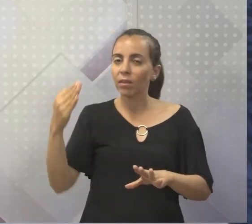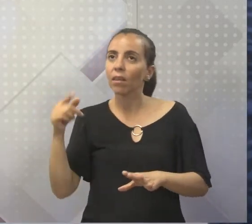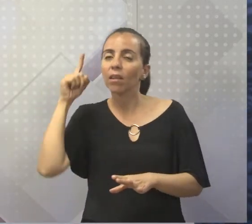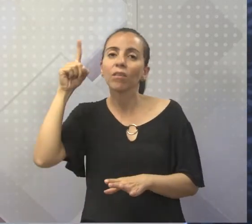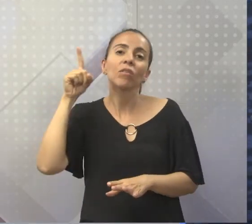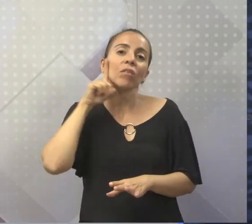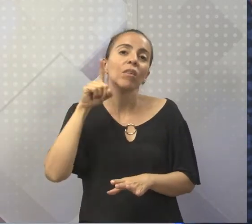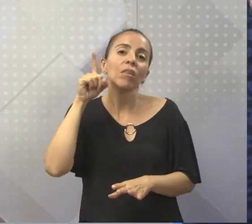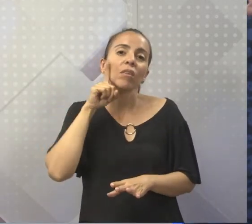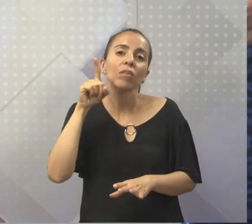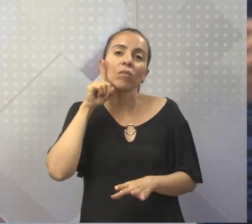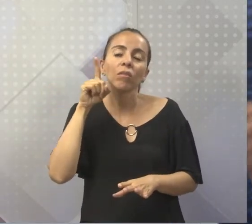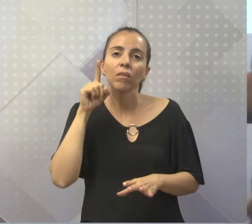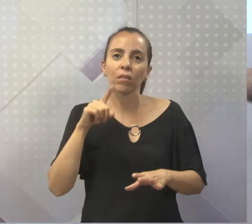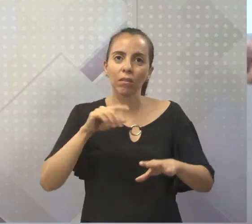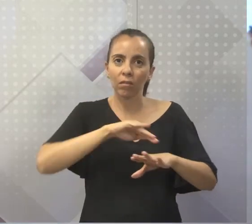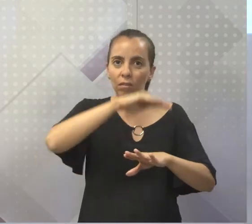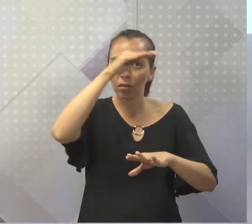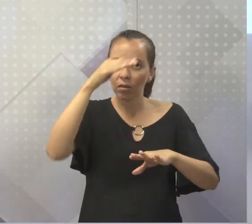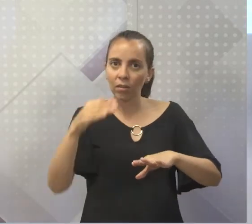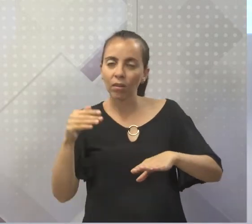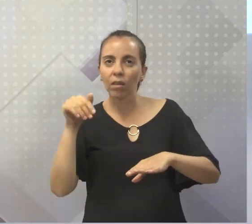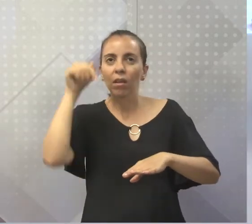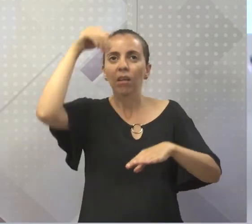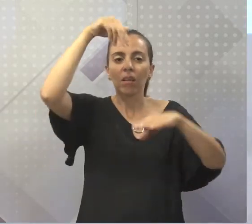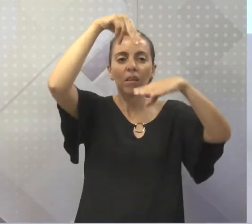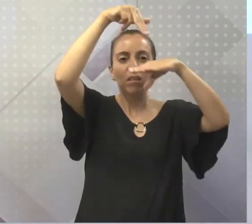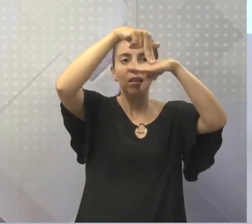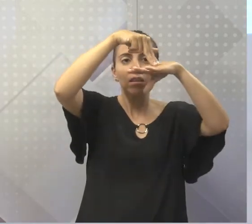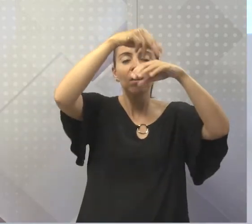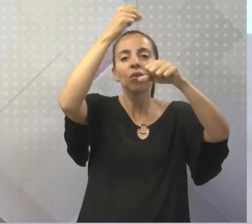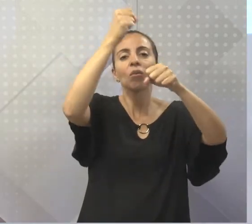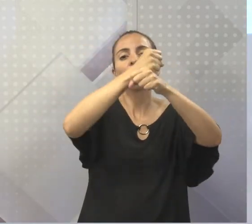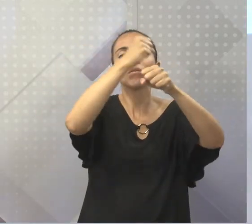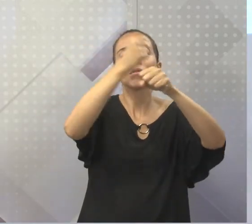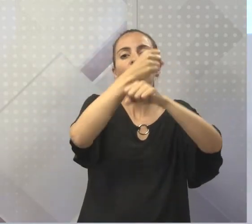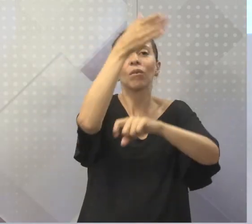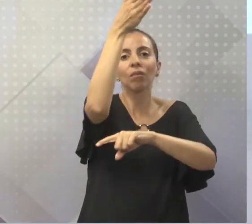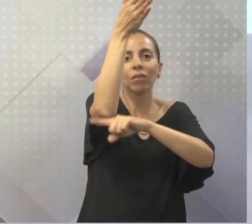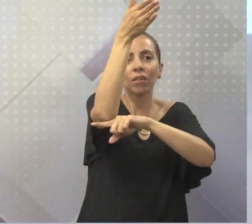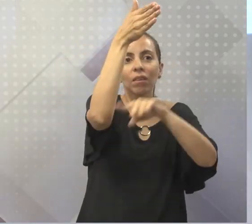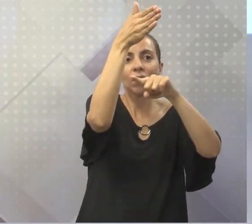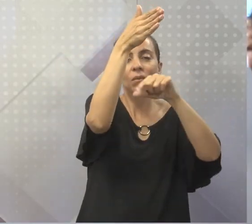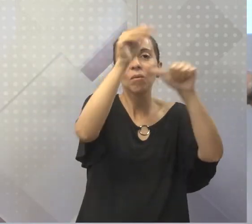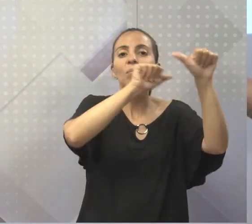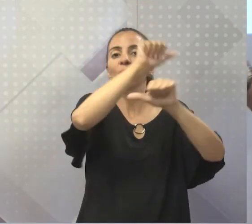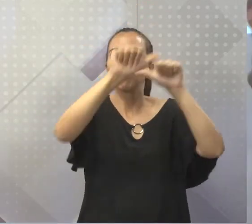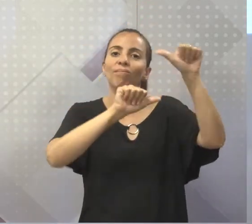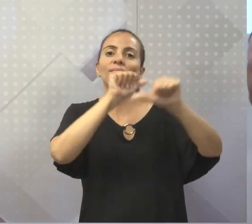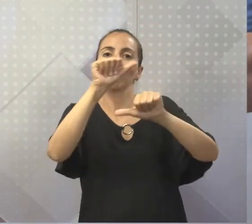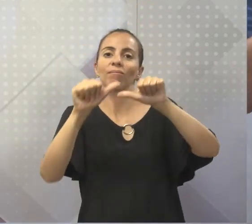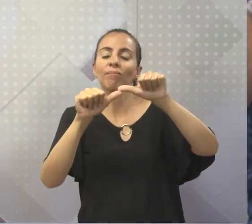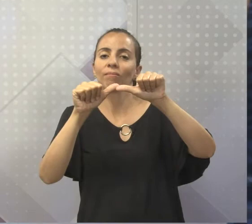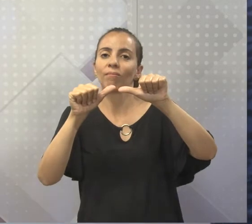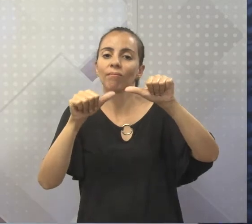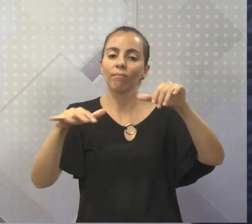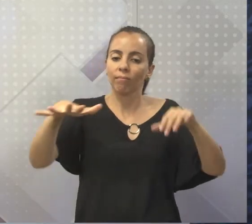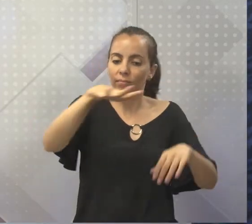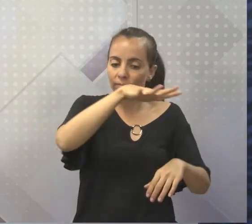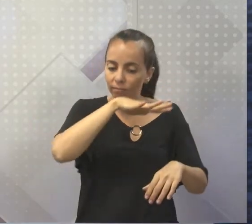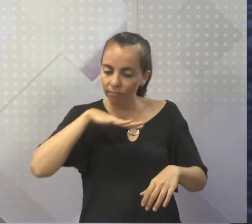encostas coloca Hotel aí vira o que ver o meio ambiente Oi e o ambiente